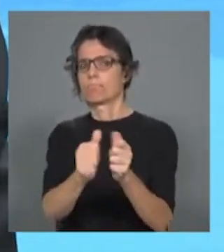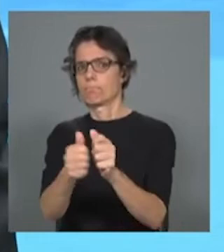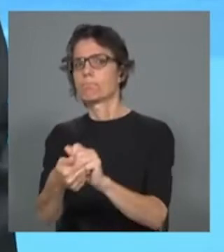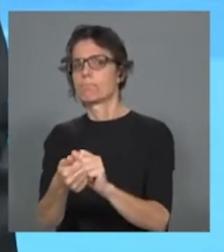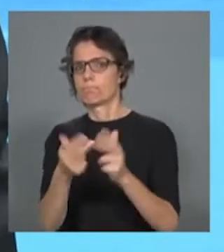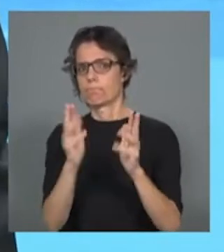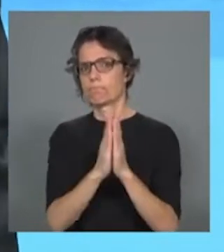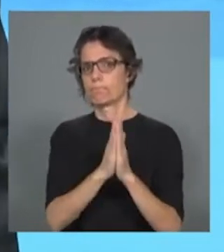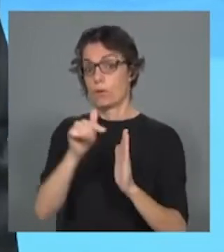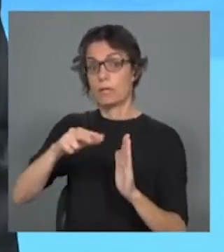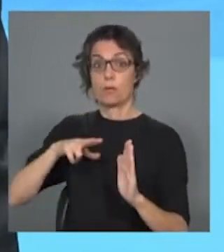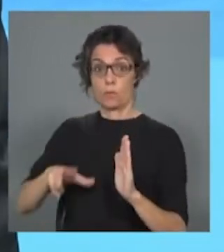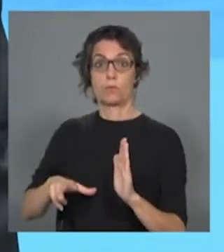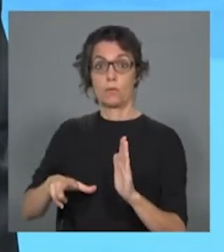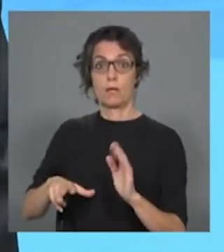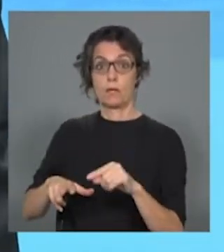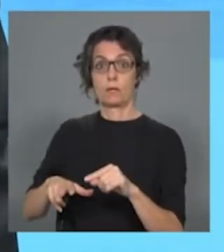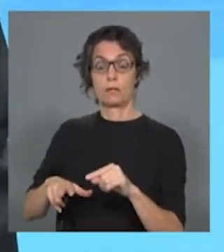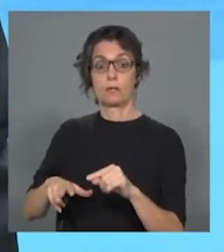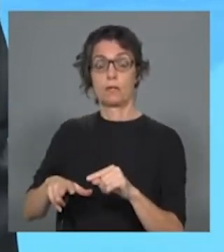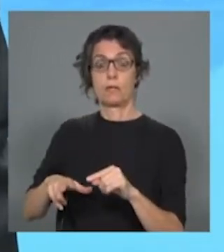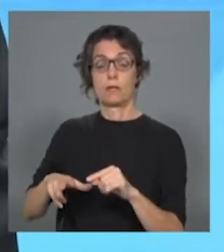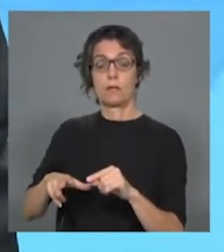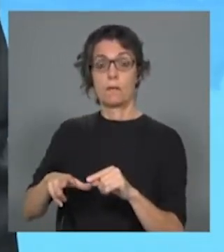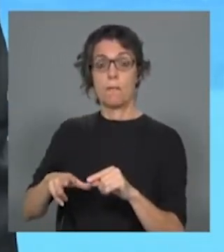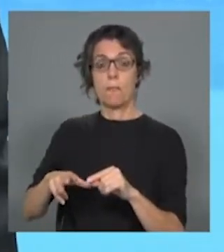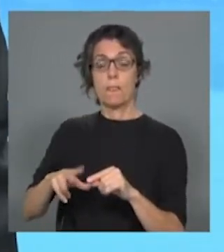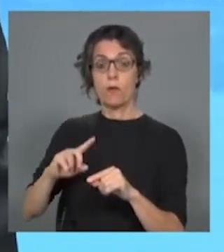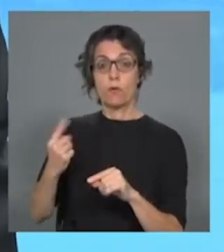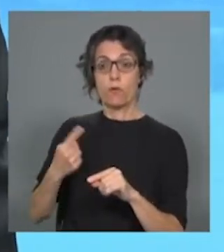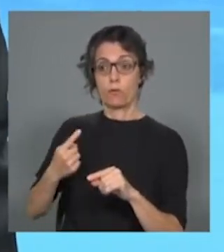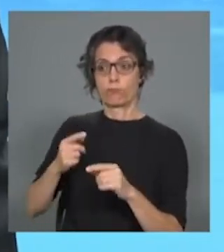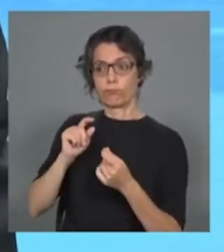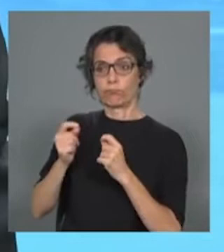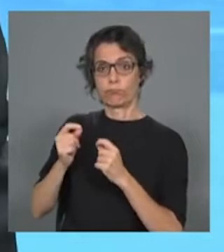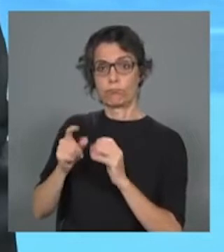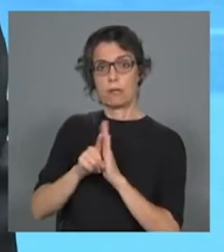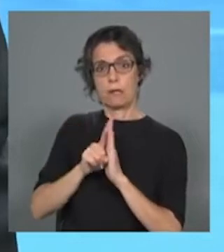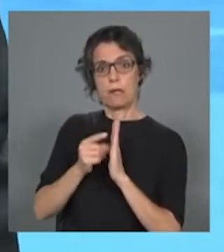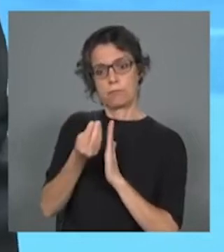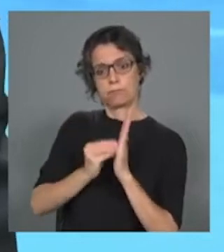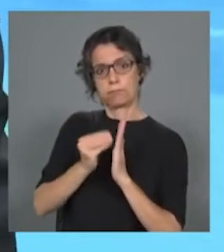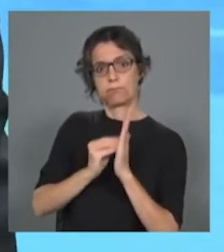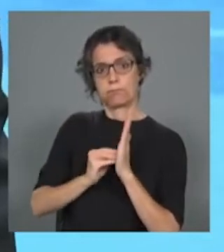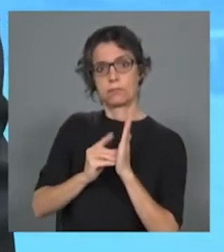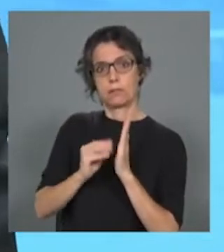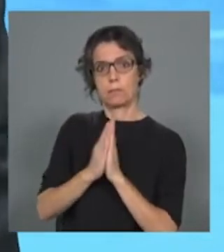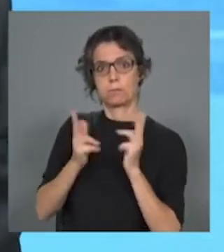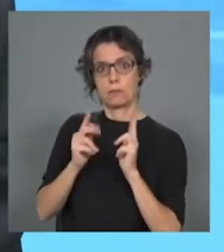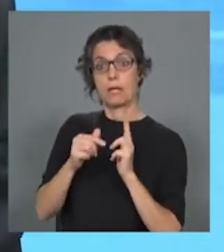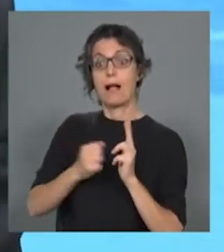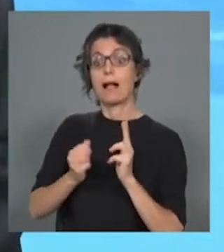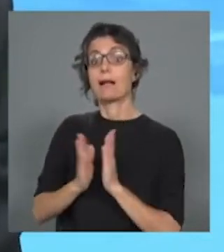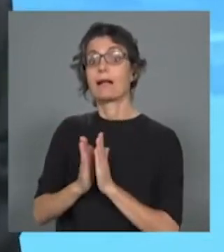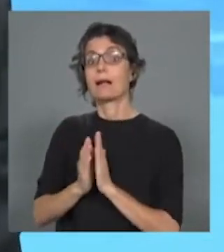E aqui em Portugal, quando se tratou de discutir e preparar a Lei de Liberdade Religiosa, a Igreja Católica não